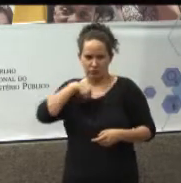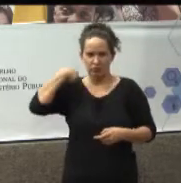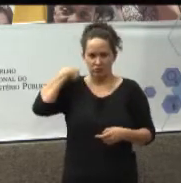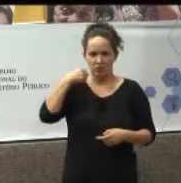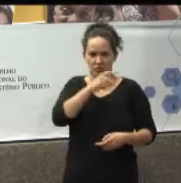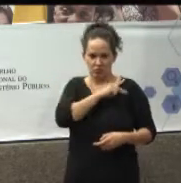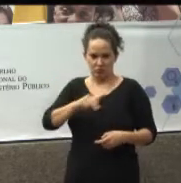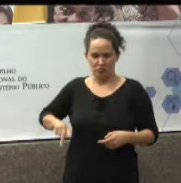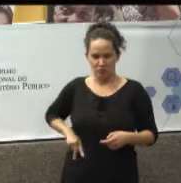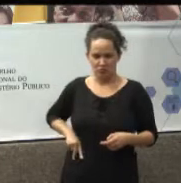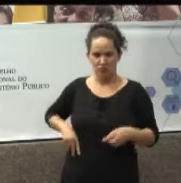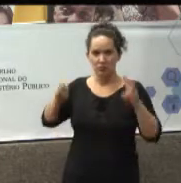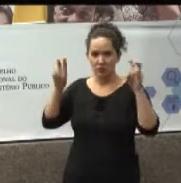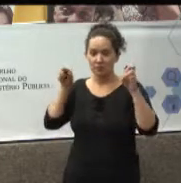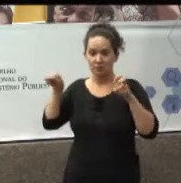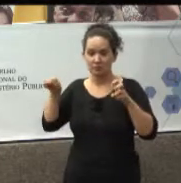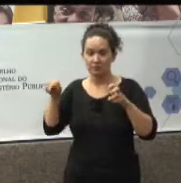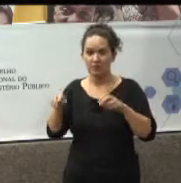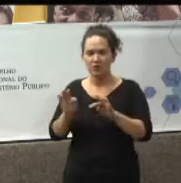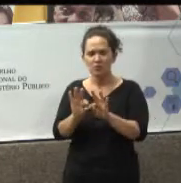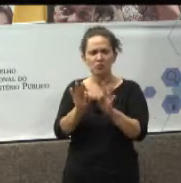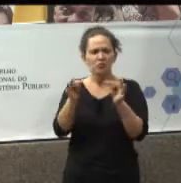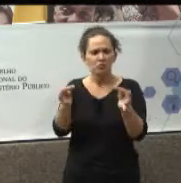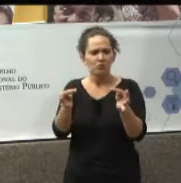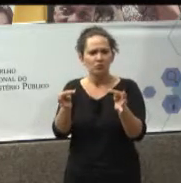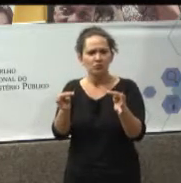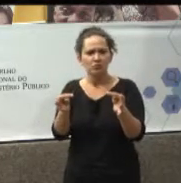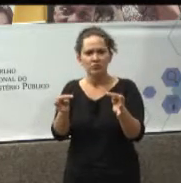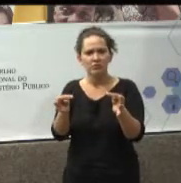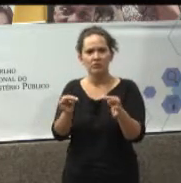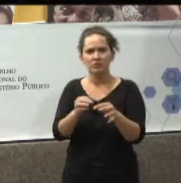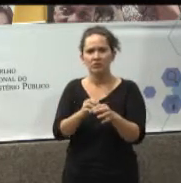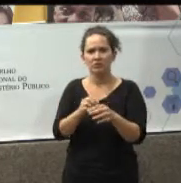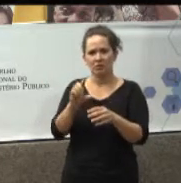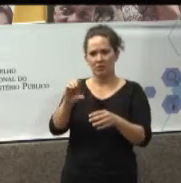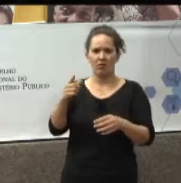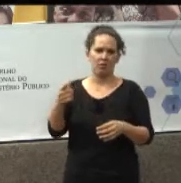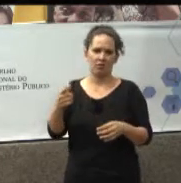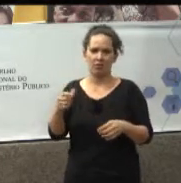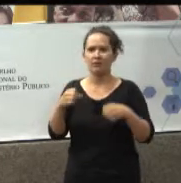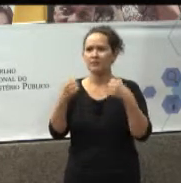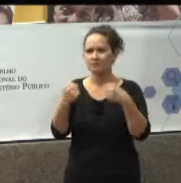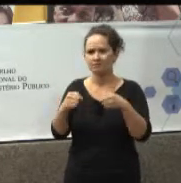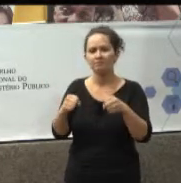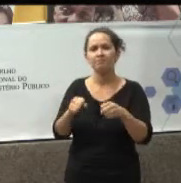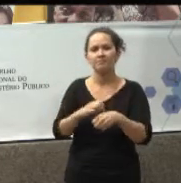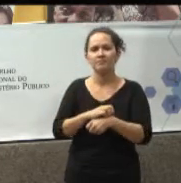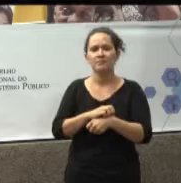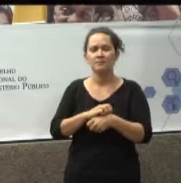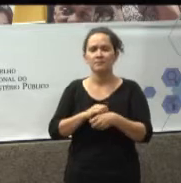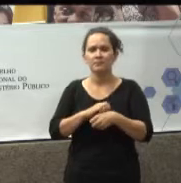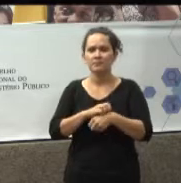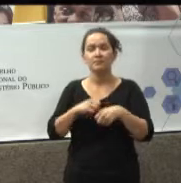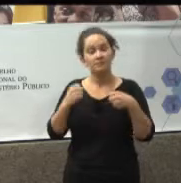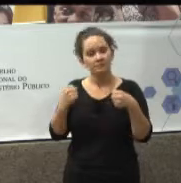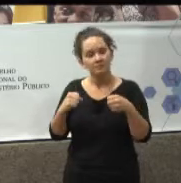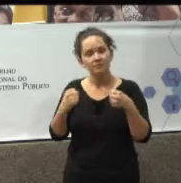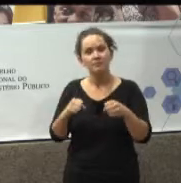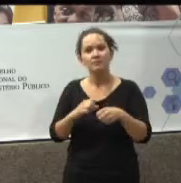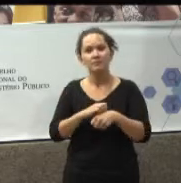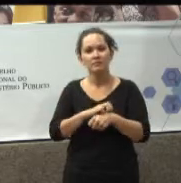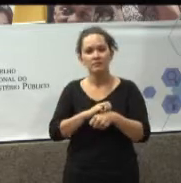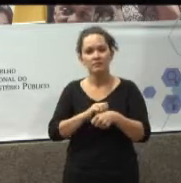ao ponto que uma coisa tão simples tão óbvio antológica precisar de precisar